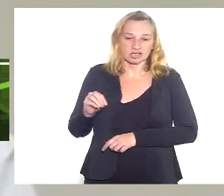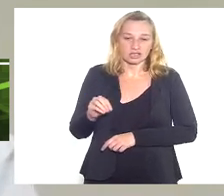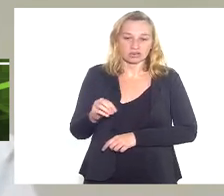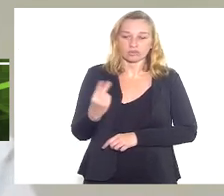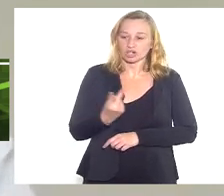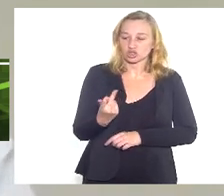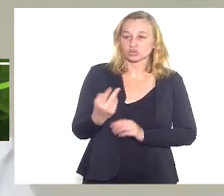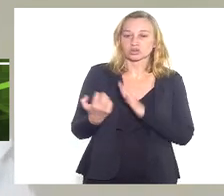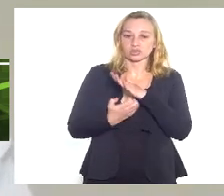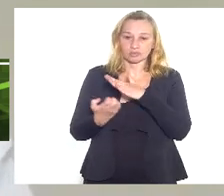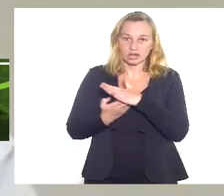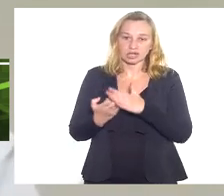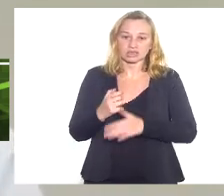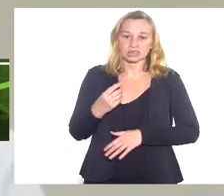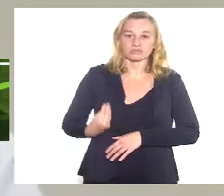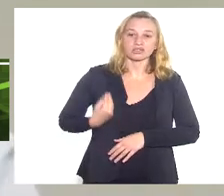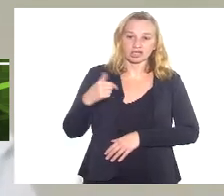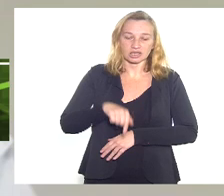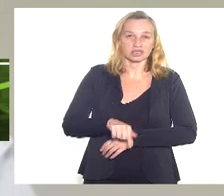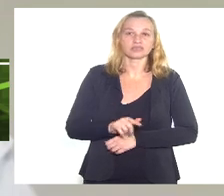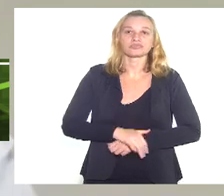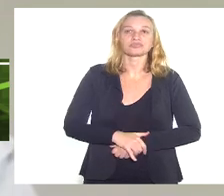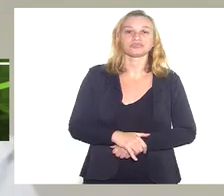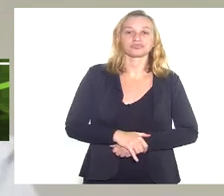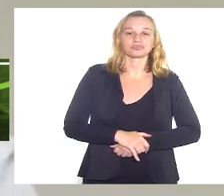duas empresas que aqui estão presentes.